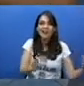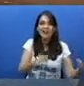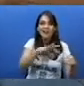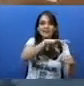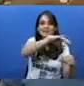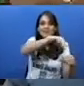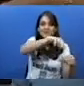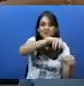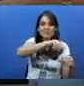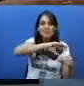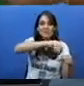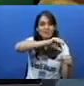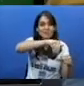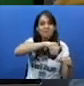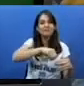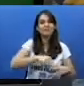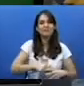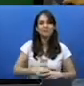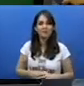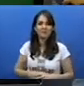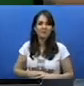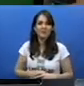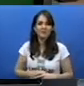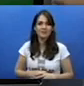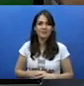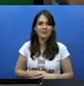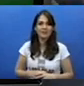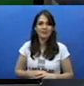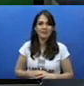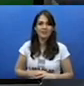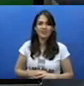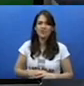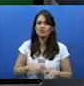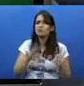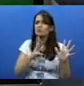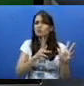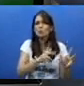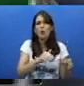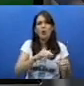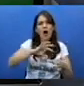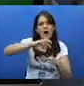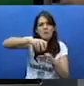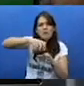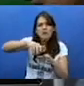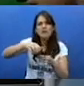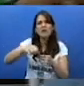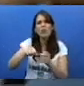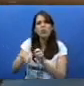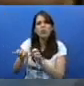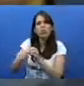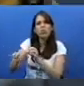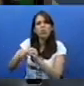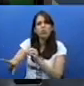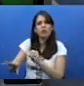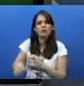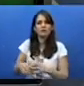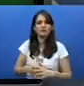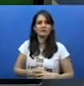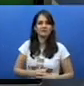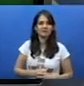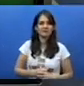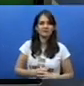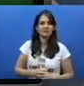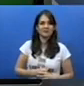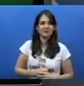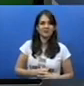Todas as pias da casa estão com vazamento. 4, bobo